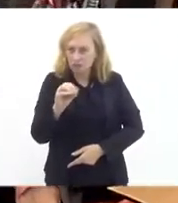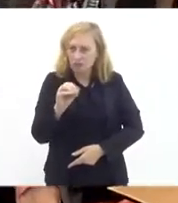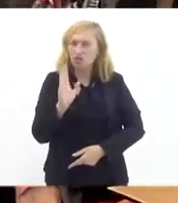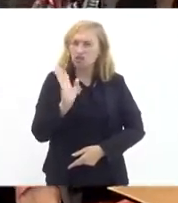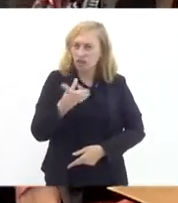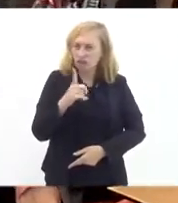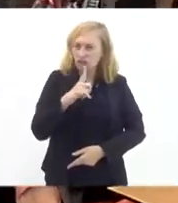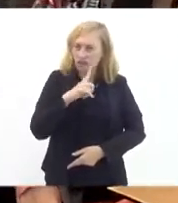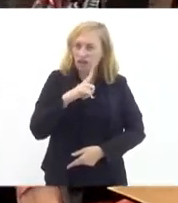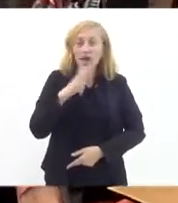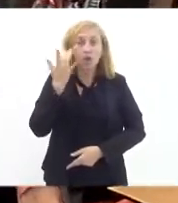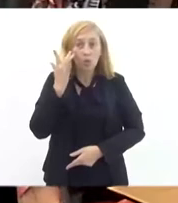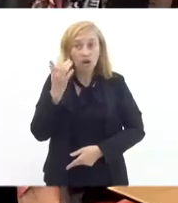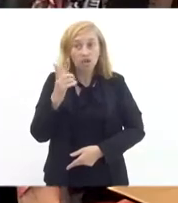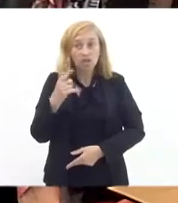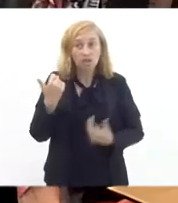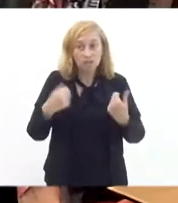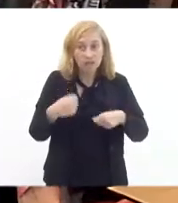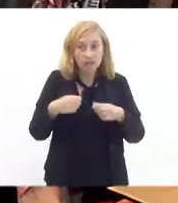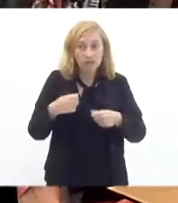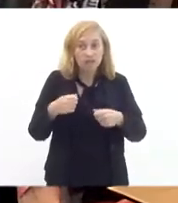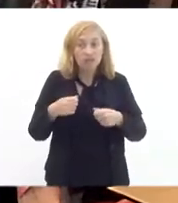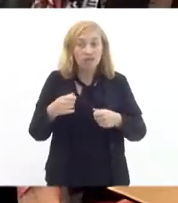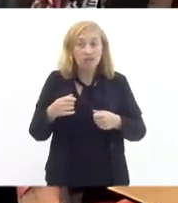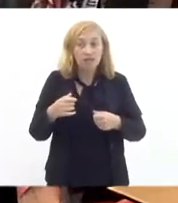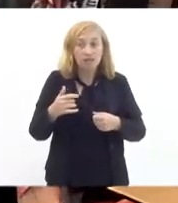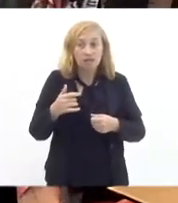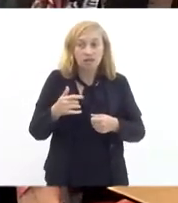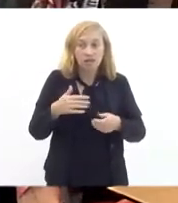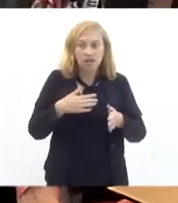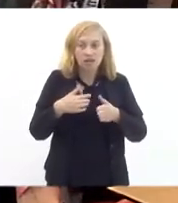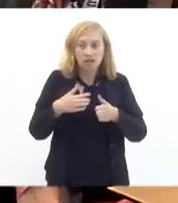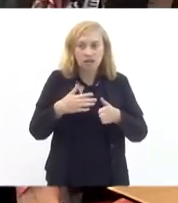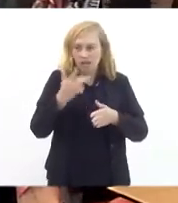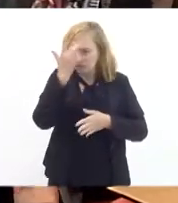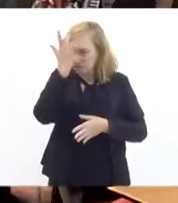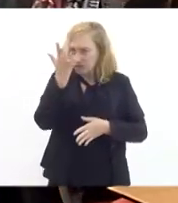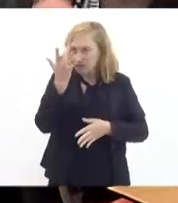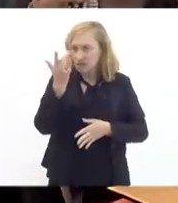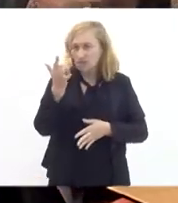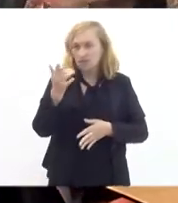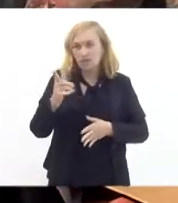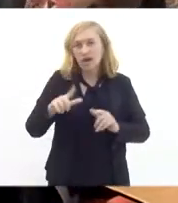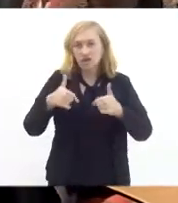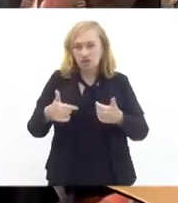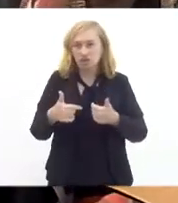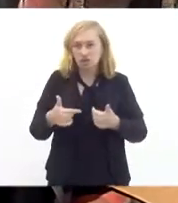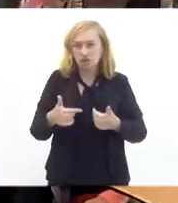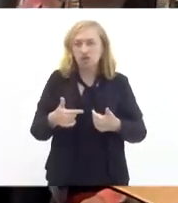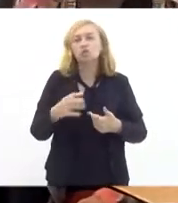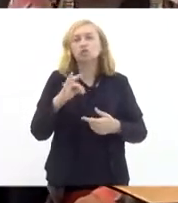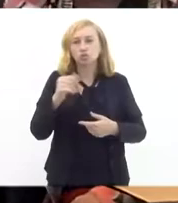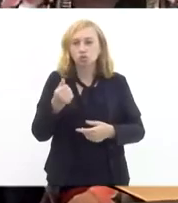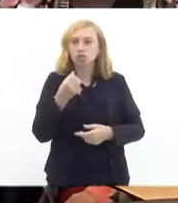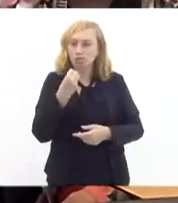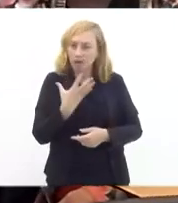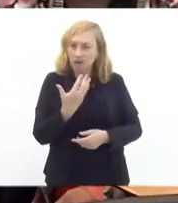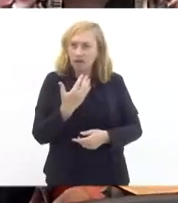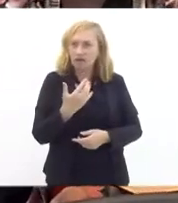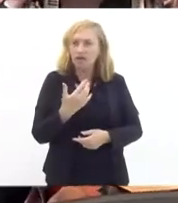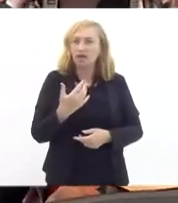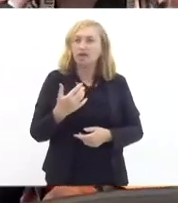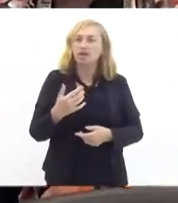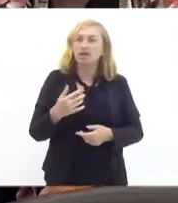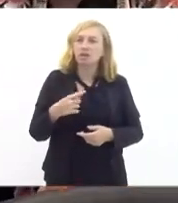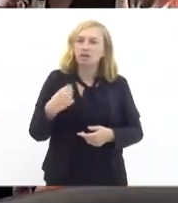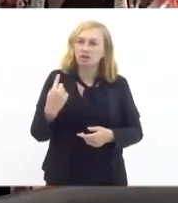que eu acho que a gente tem que facilitar. Agora. Tudo bem, mas nós estamos aqui para divulgar. Somos